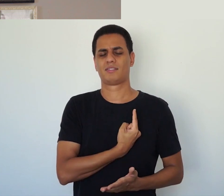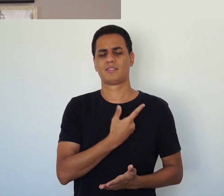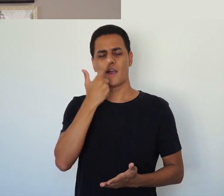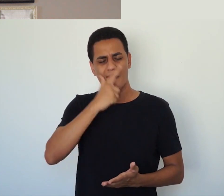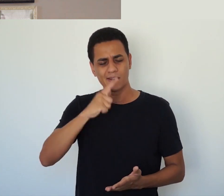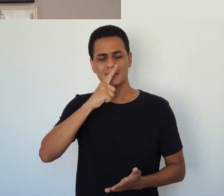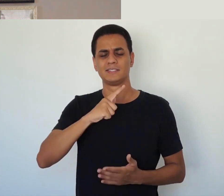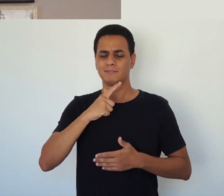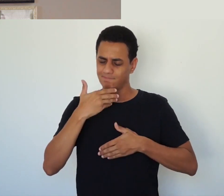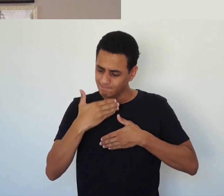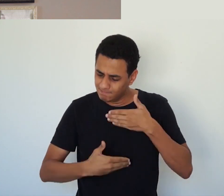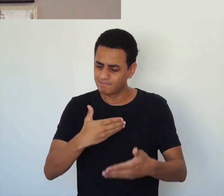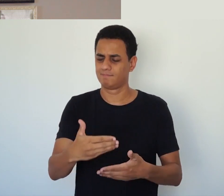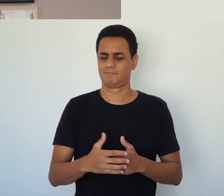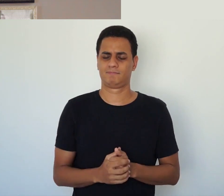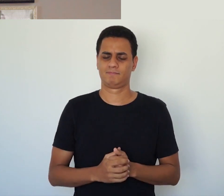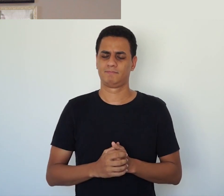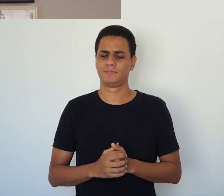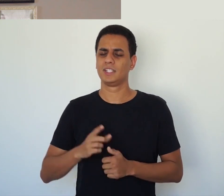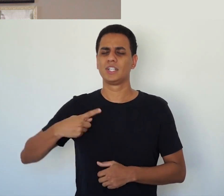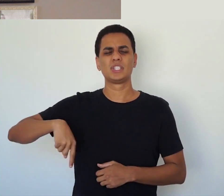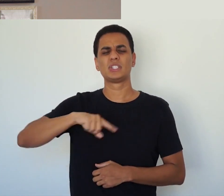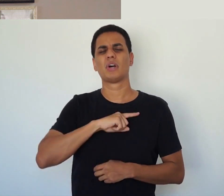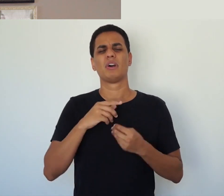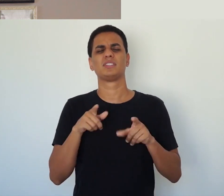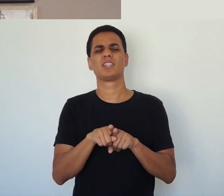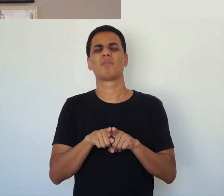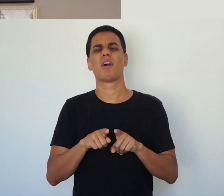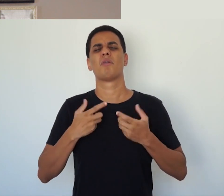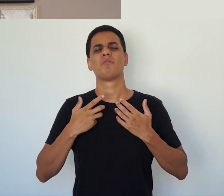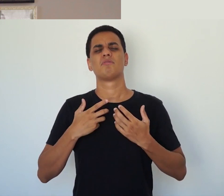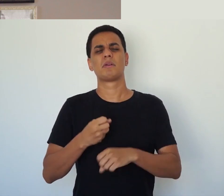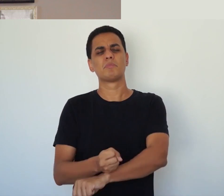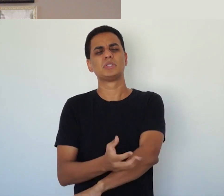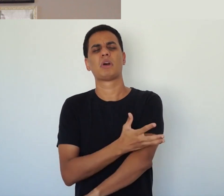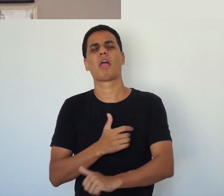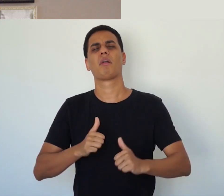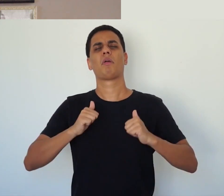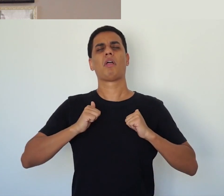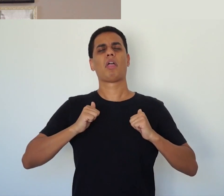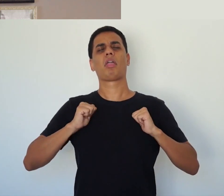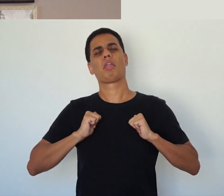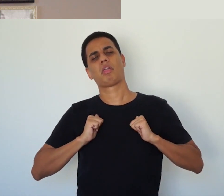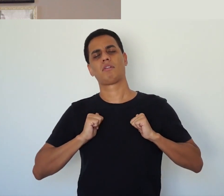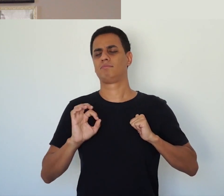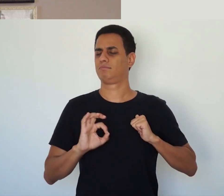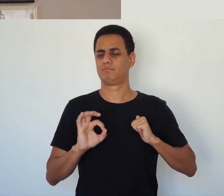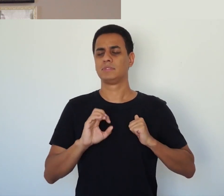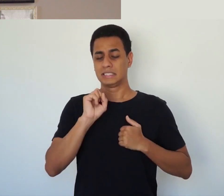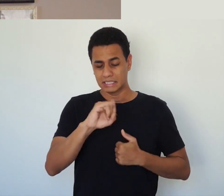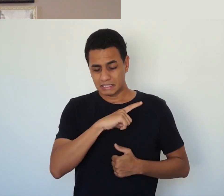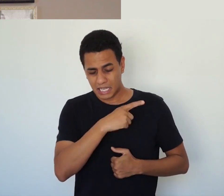aqui ajude cada uma dessas pessoas, Senhor, a ser levantada. Ó Deus, que elas não se entreguem à